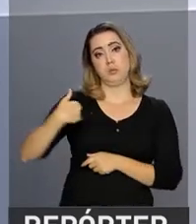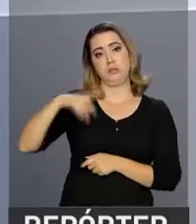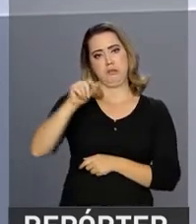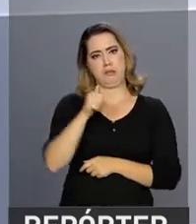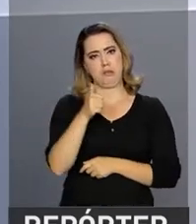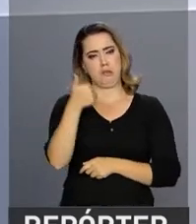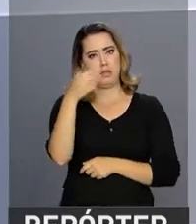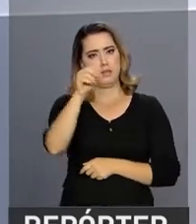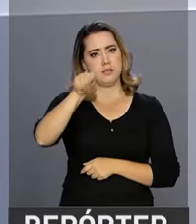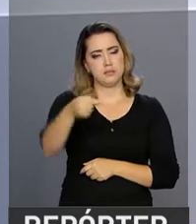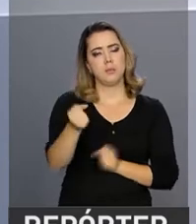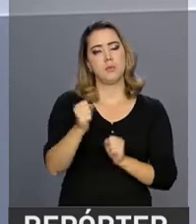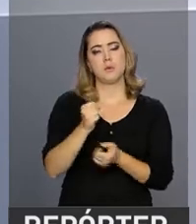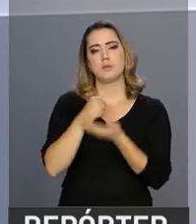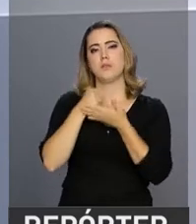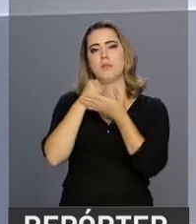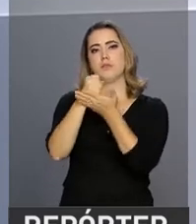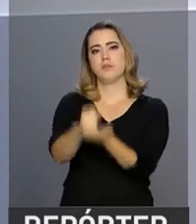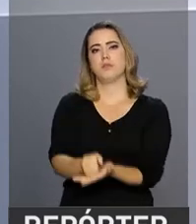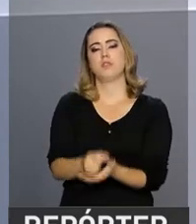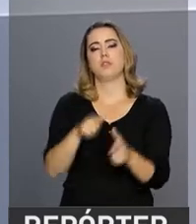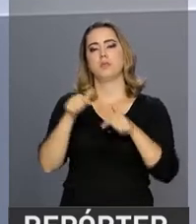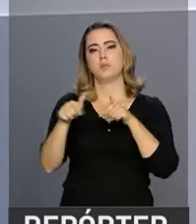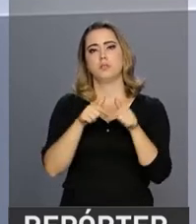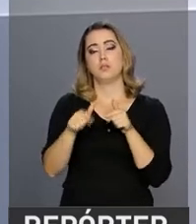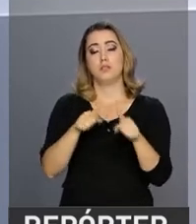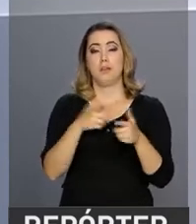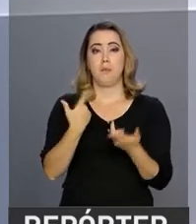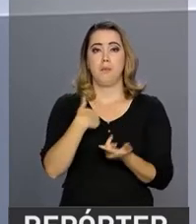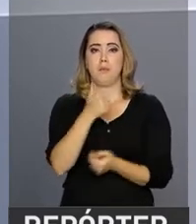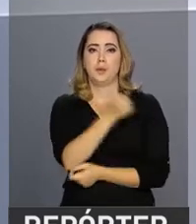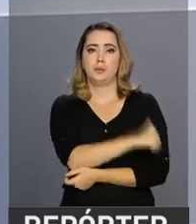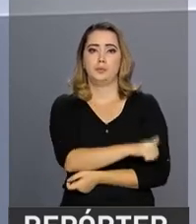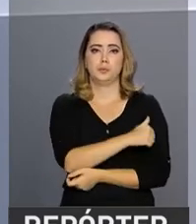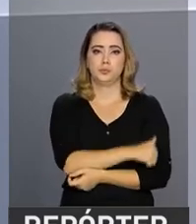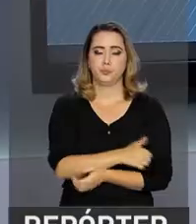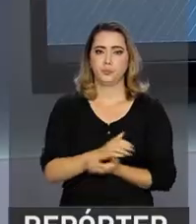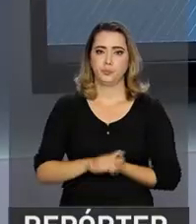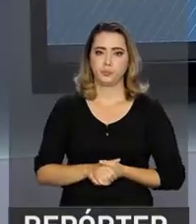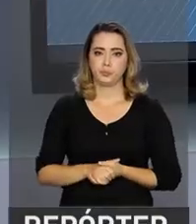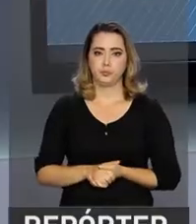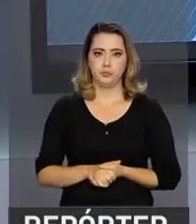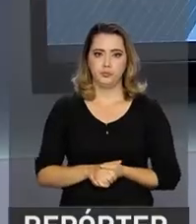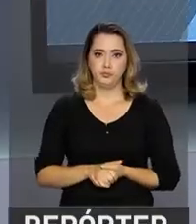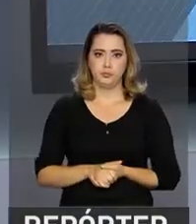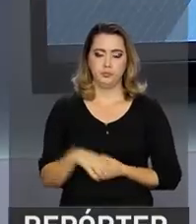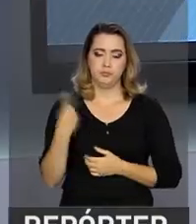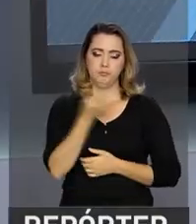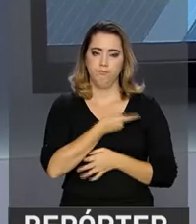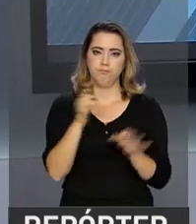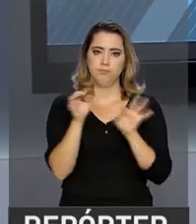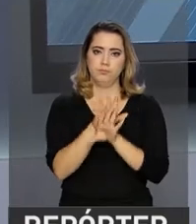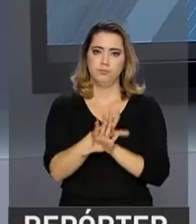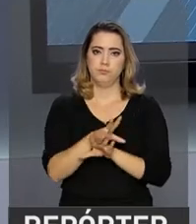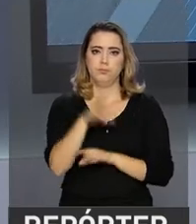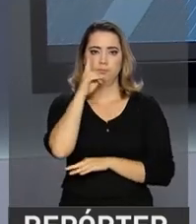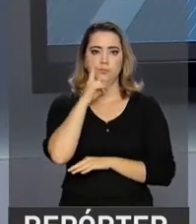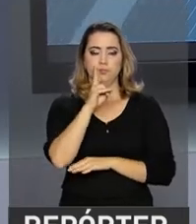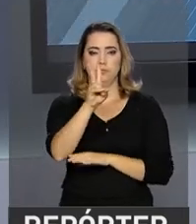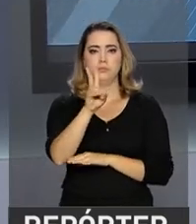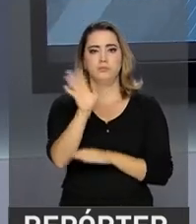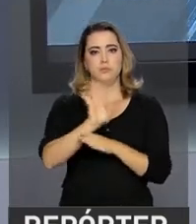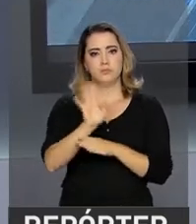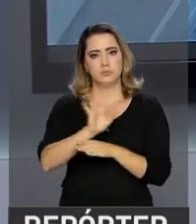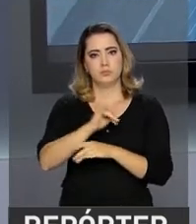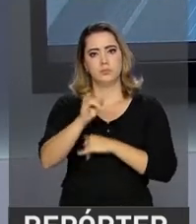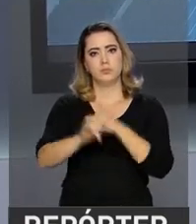ser disponibilizados para as ações na Rocinha, de acordo com o Ministério da Defesa. Nós ficamos por aqui. Você pode rever